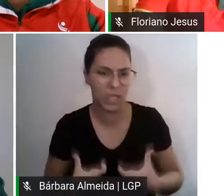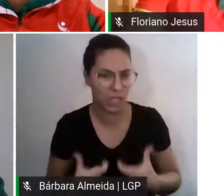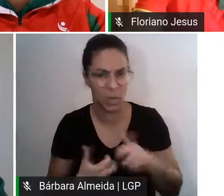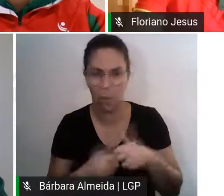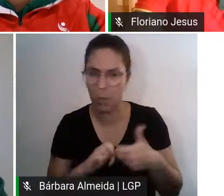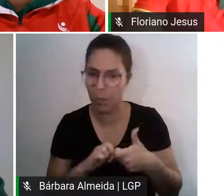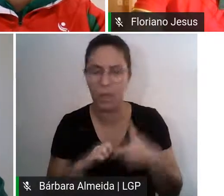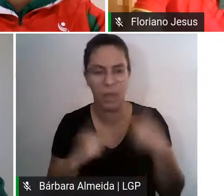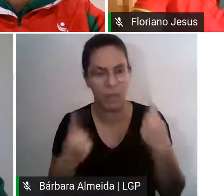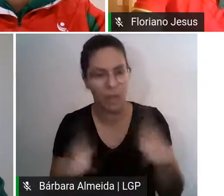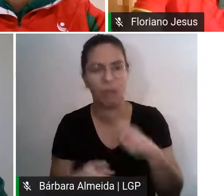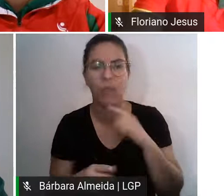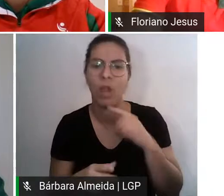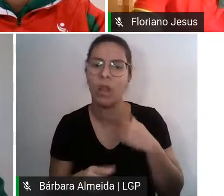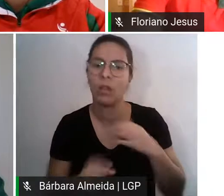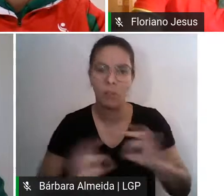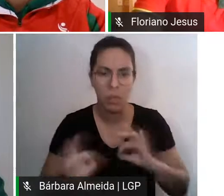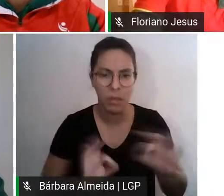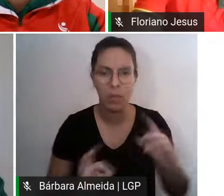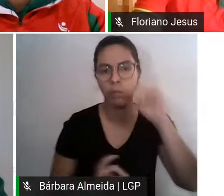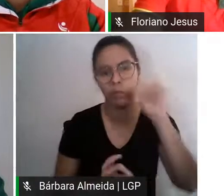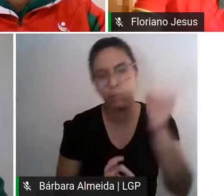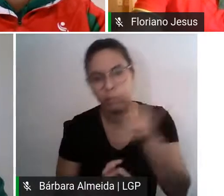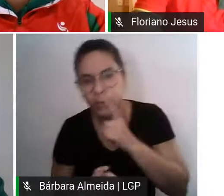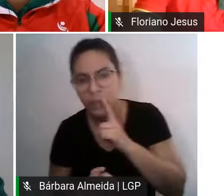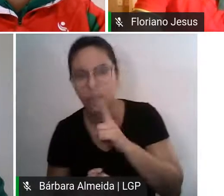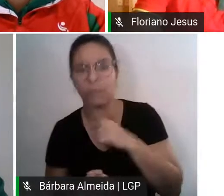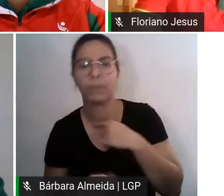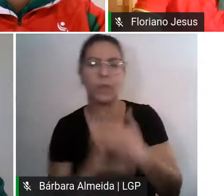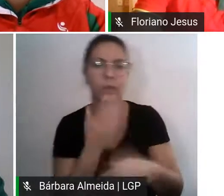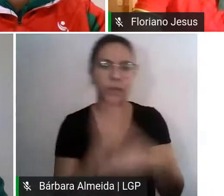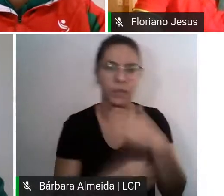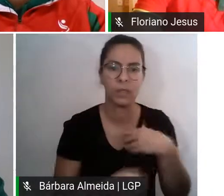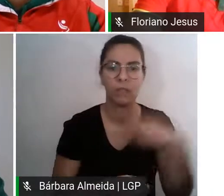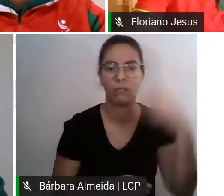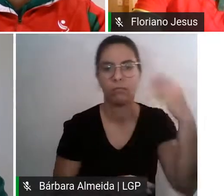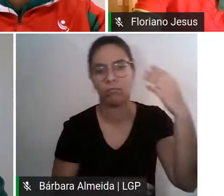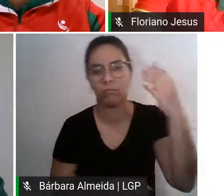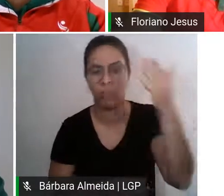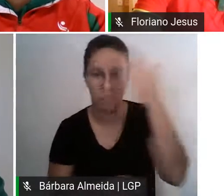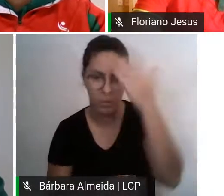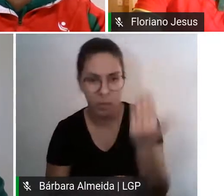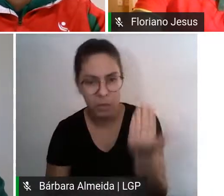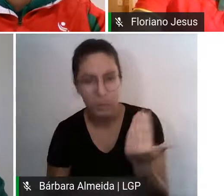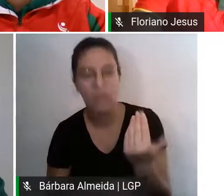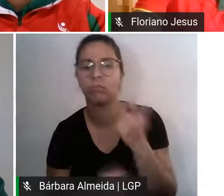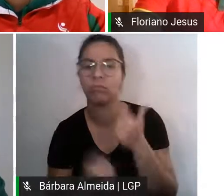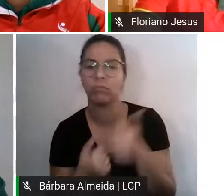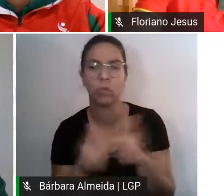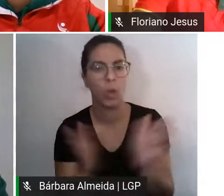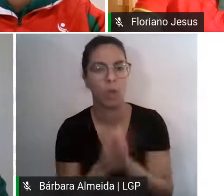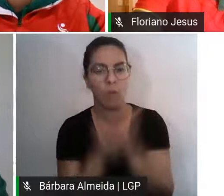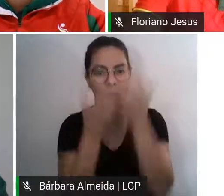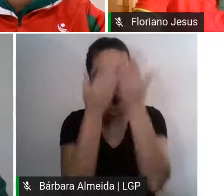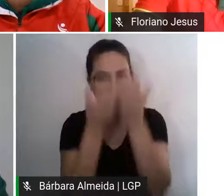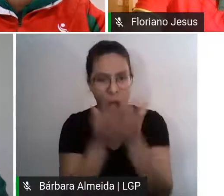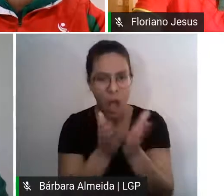também preparados para receber atletas com surdez e atletas com deficiência intelectual, portanto é uma modalidade nesse aspecto